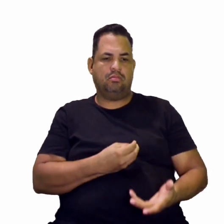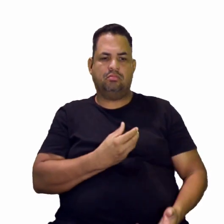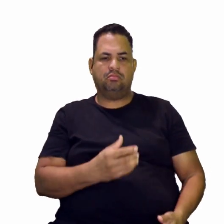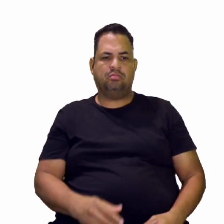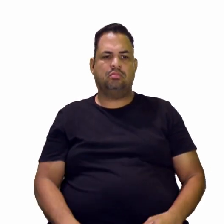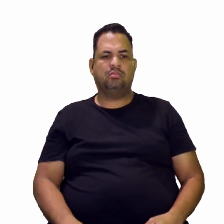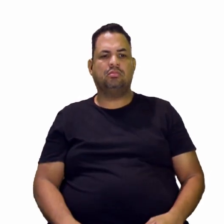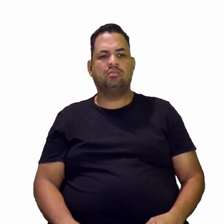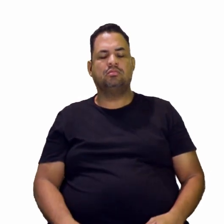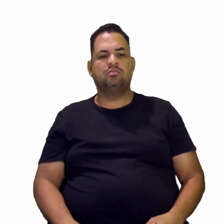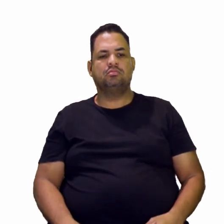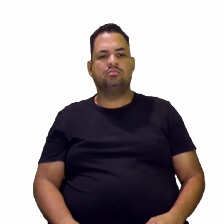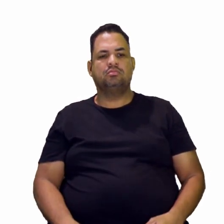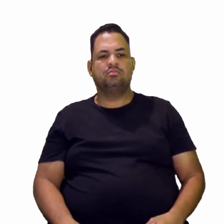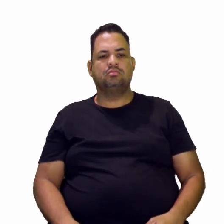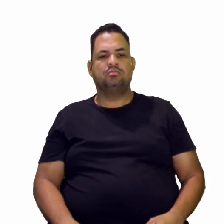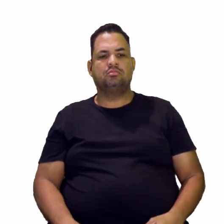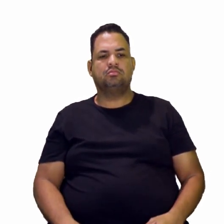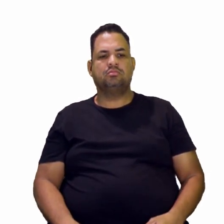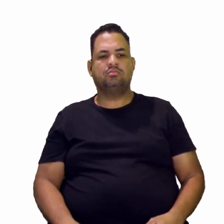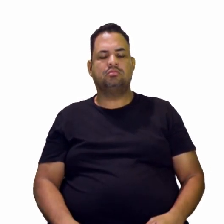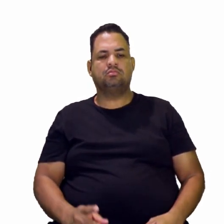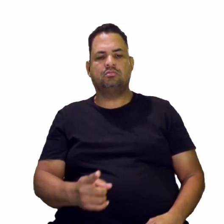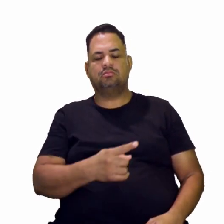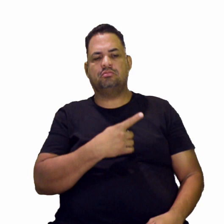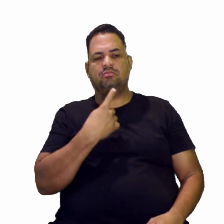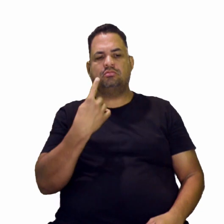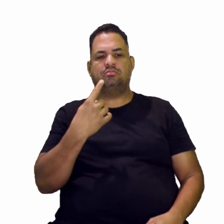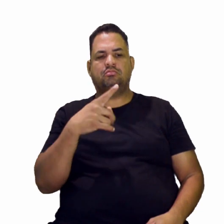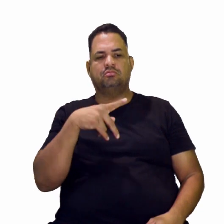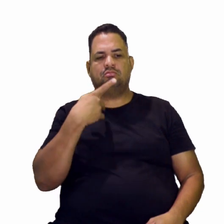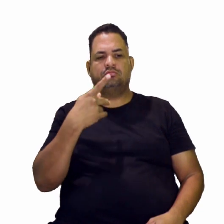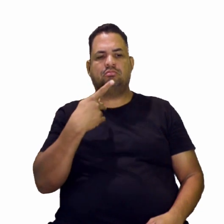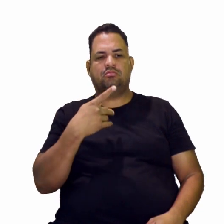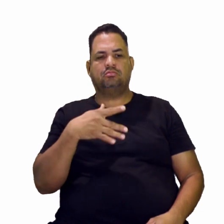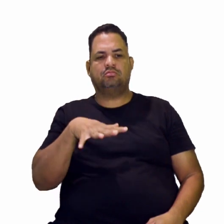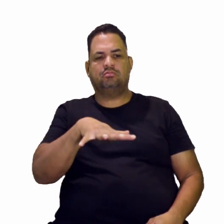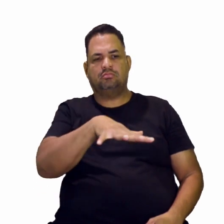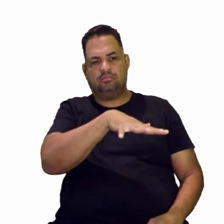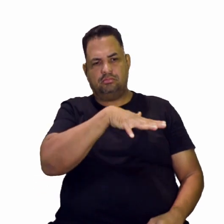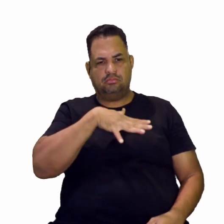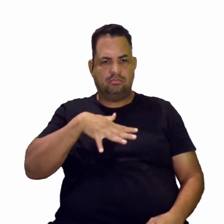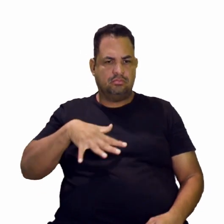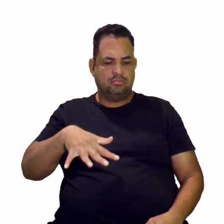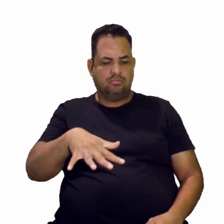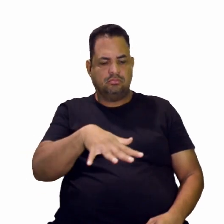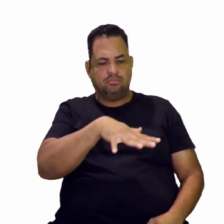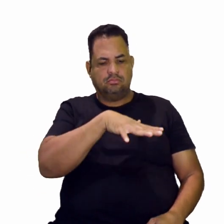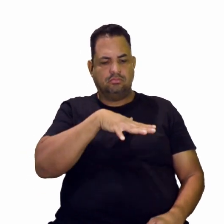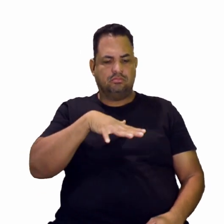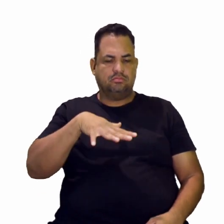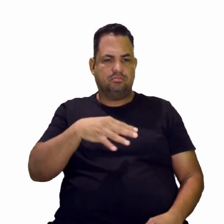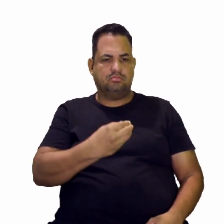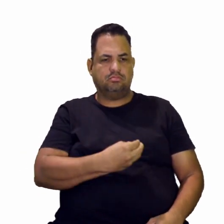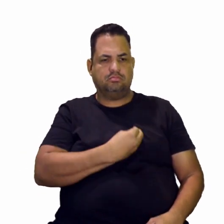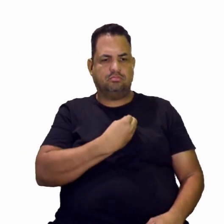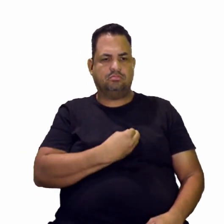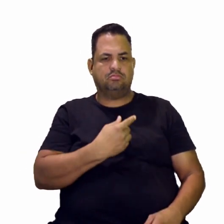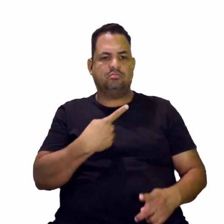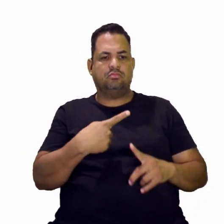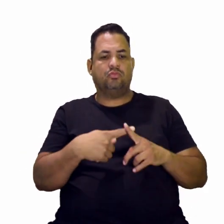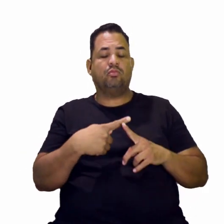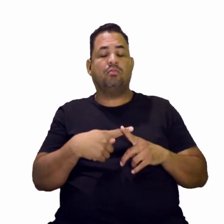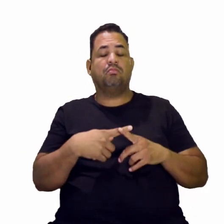Então, certamente, nós estamos falando de habitat. Por que eu falei que era confundível